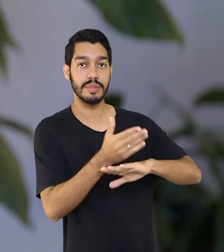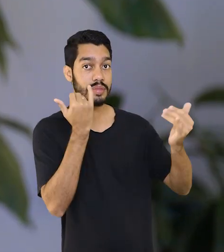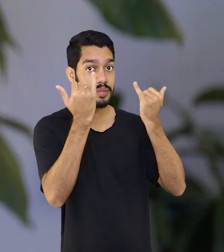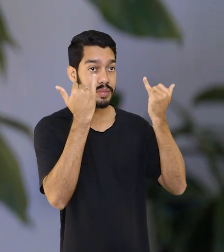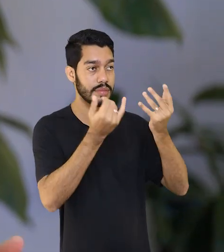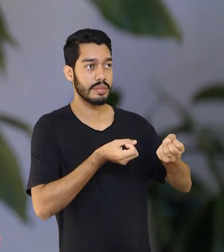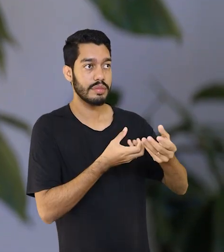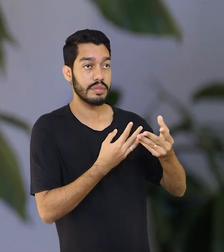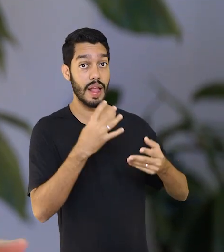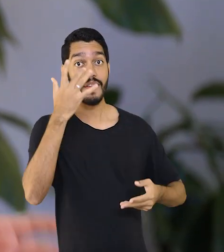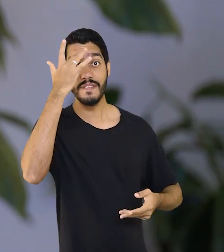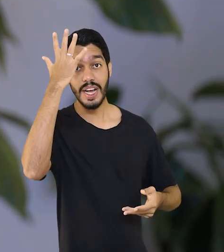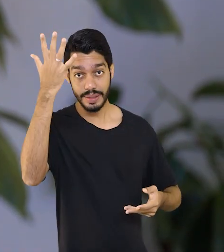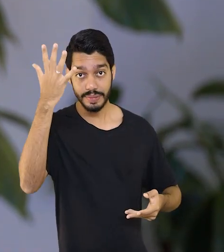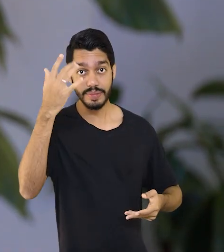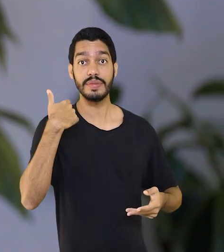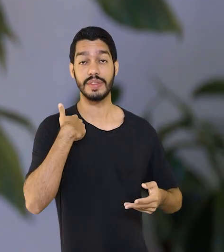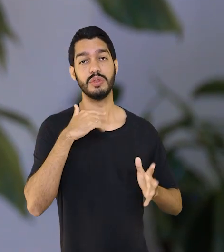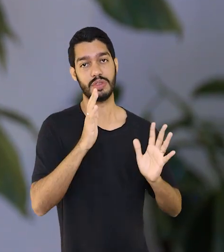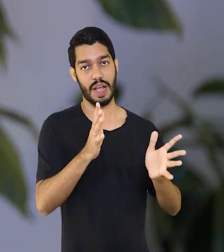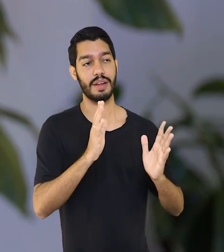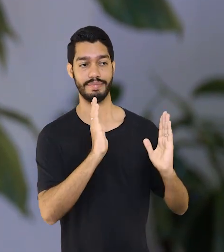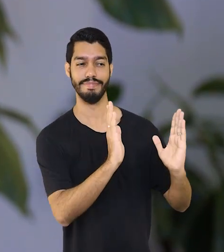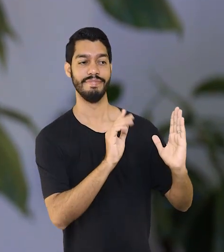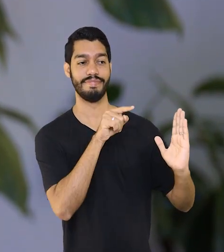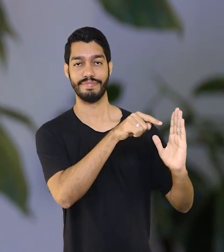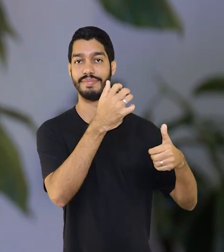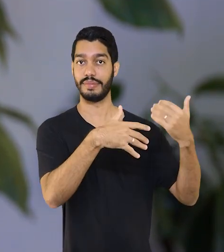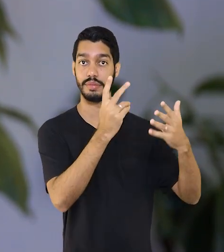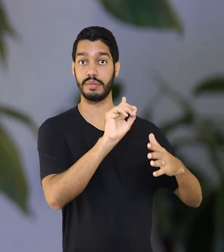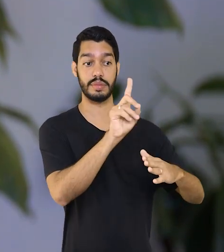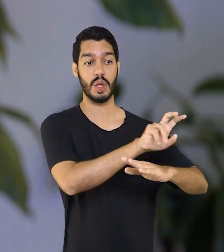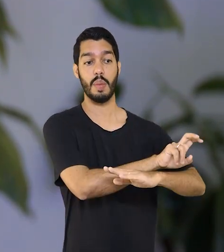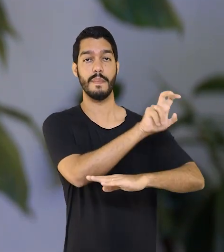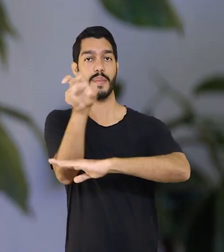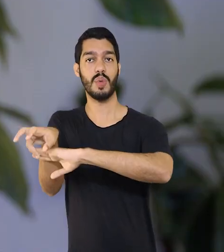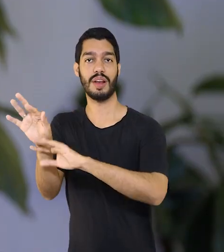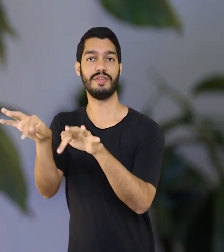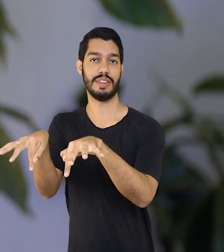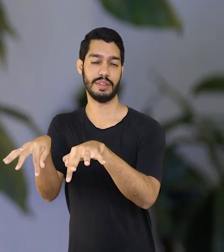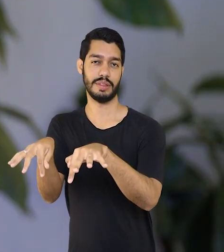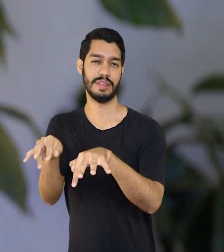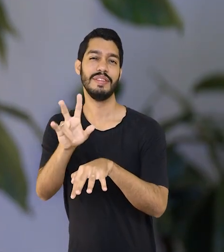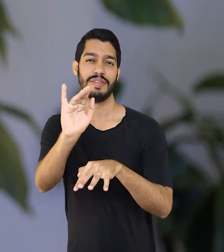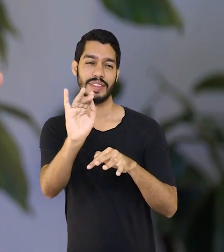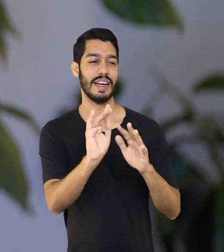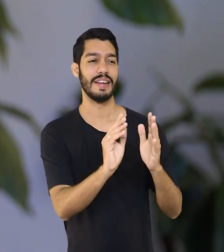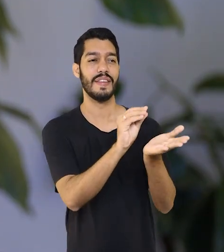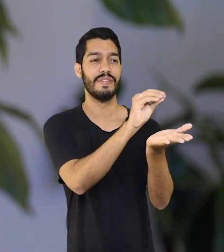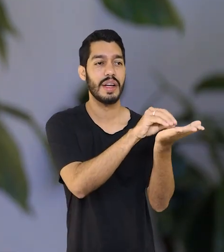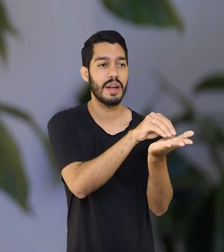é muito fácil, então eu vou direto para a parte final. Vai ficar umas lacunas, mas